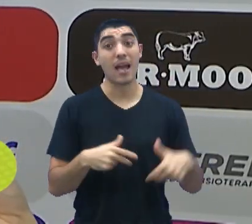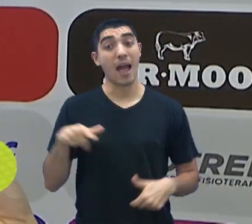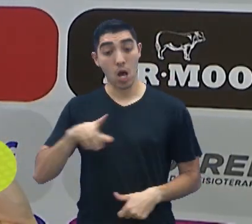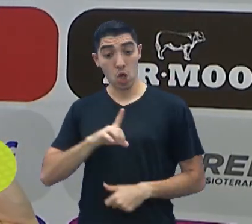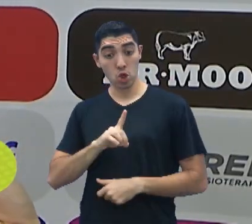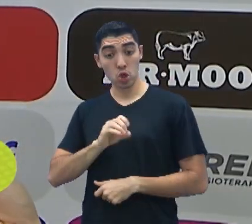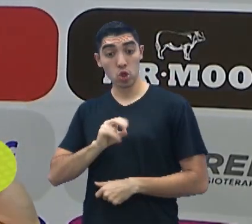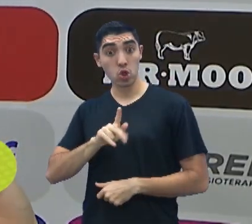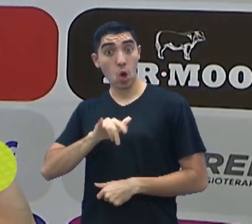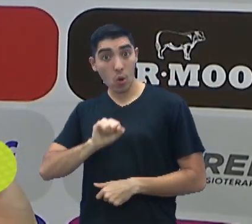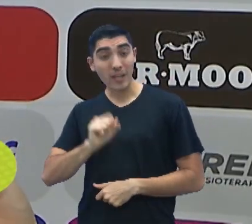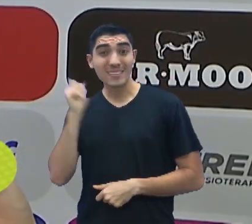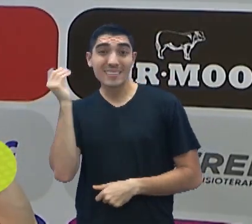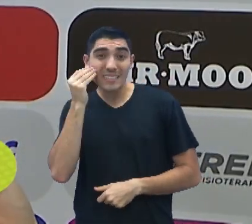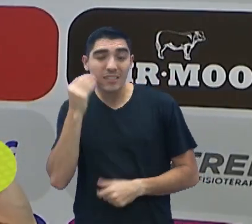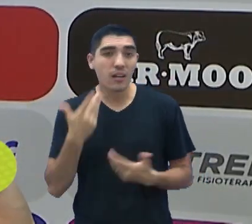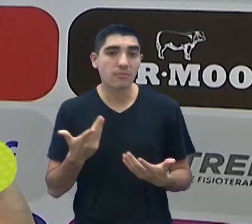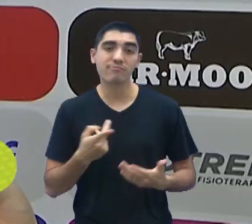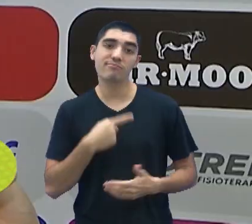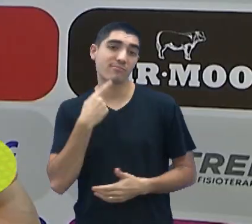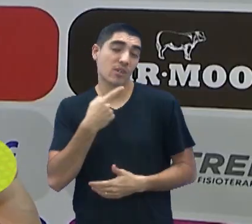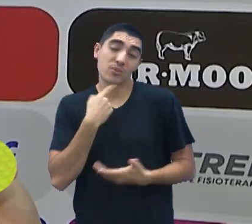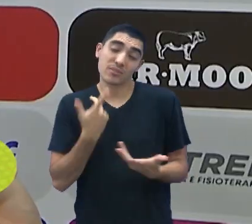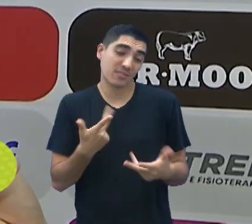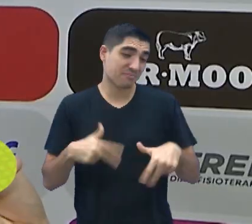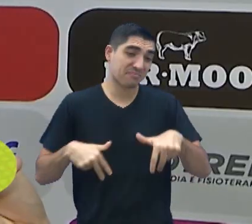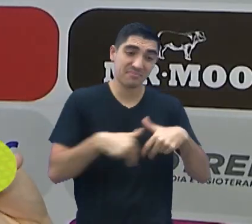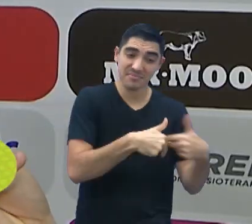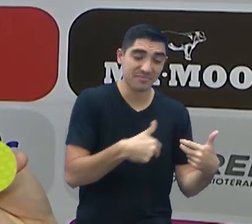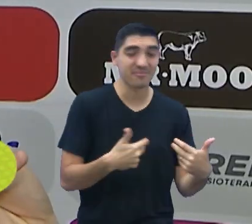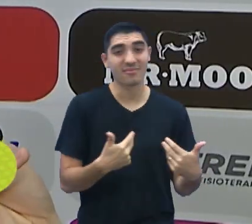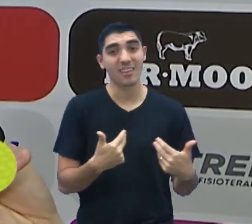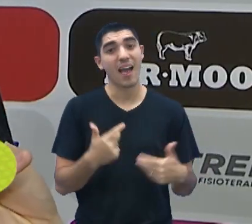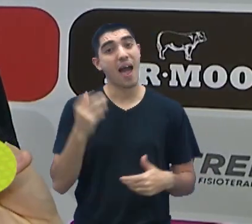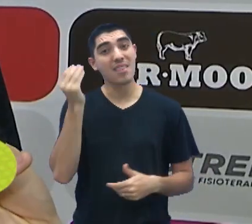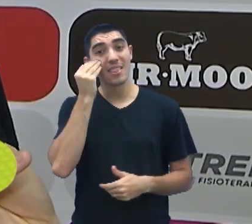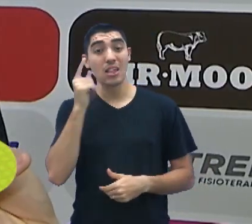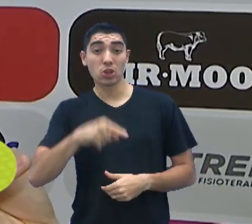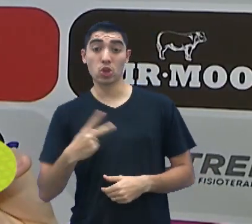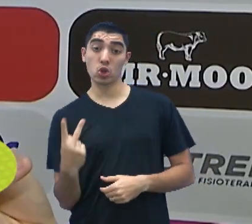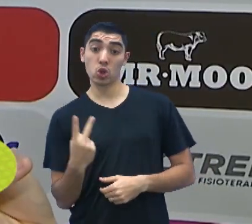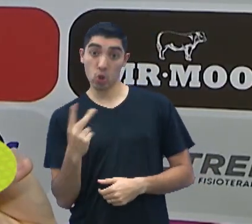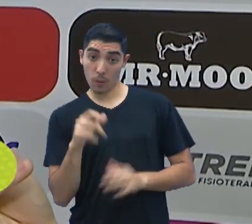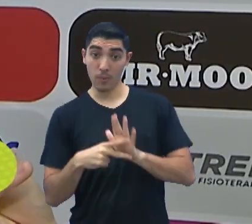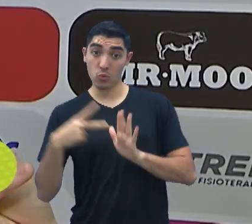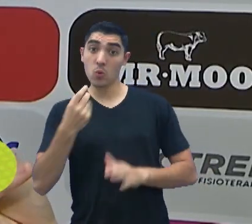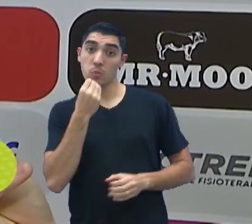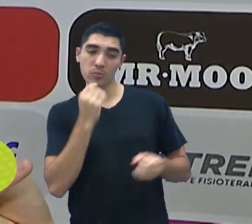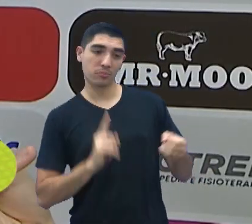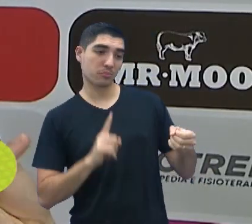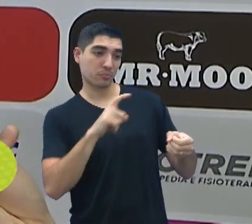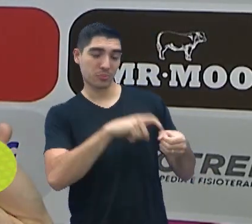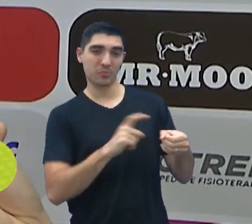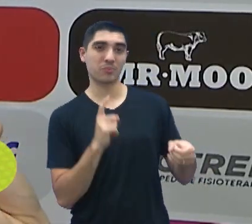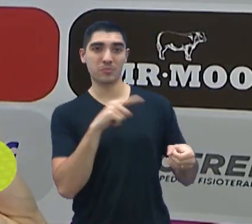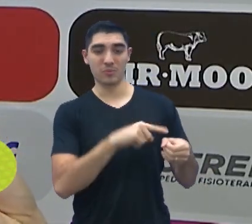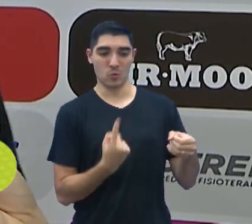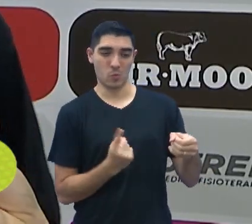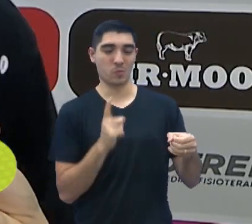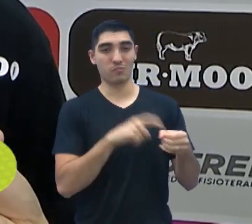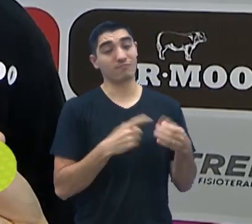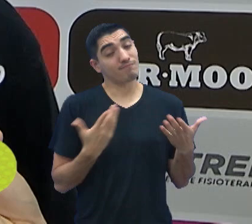3. Nós não fizemos, tivemos toda a oportunidade de fazer a falta embaixo. Seria 2 lance livre, né? E tomar uma bola de 3. Então essas coisas é